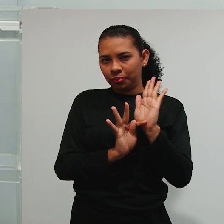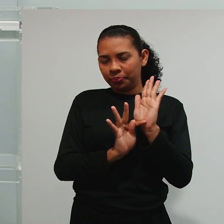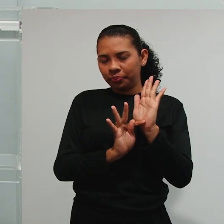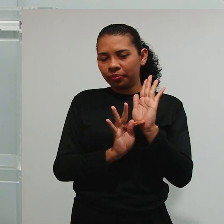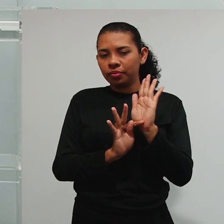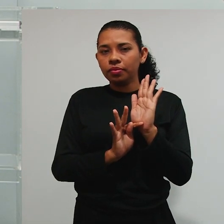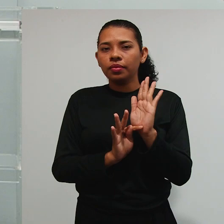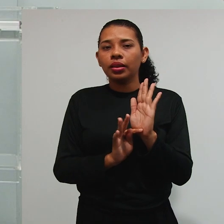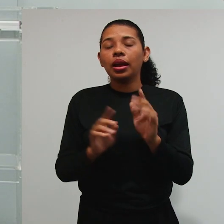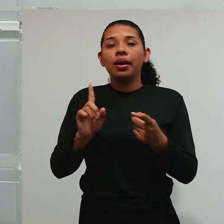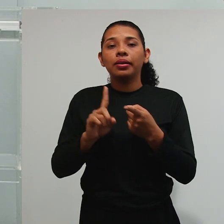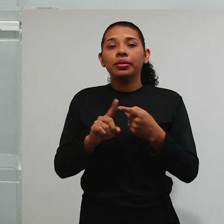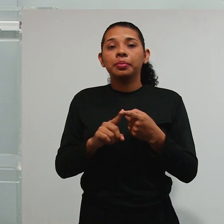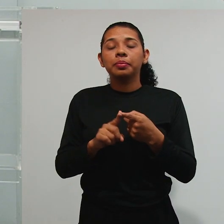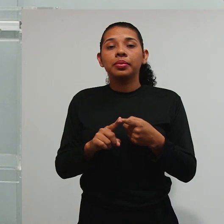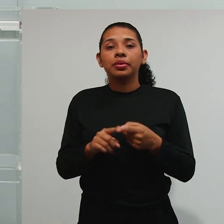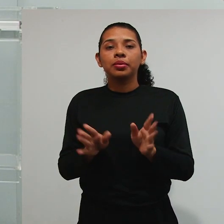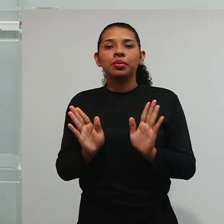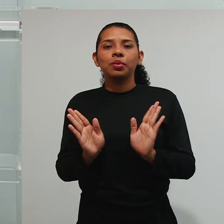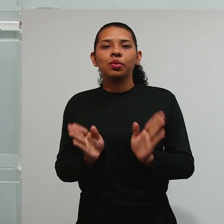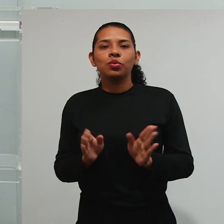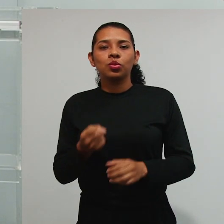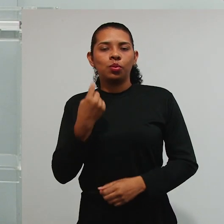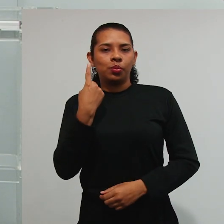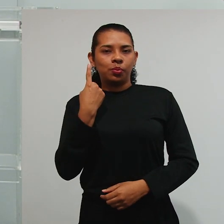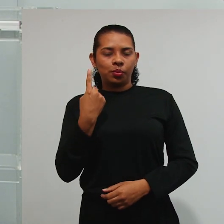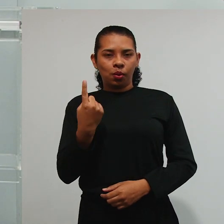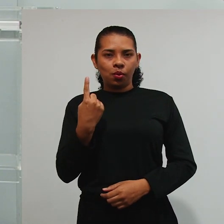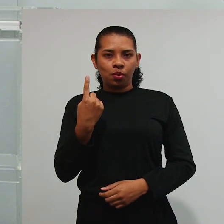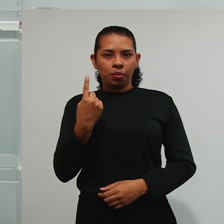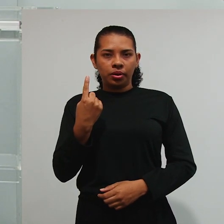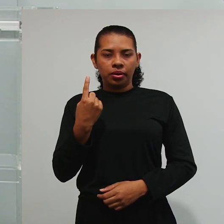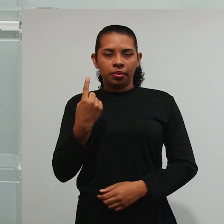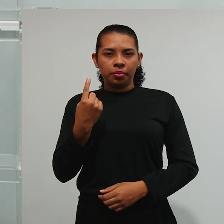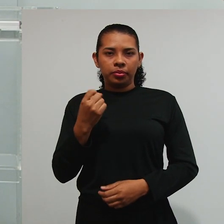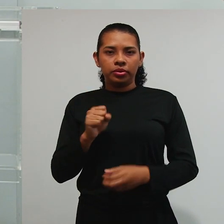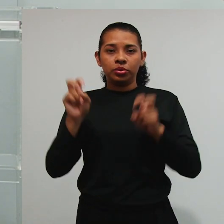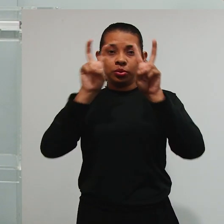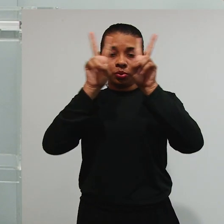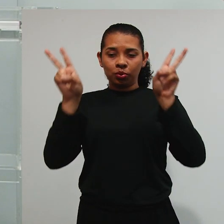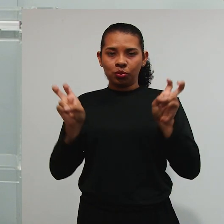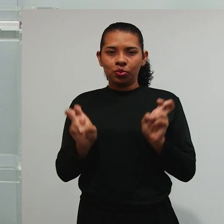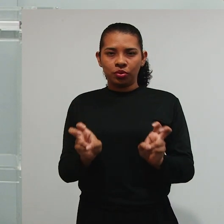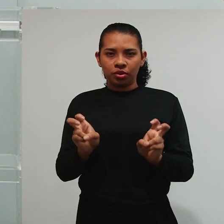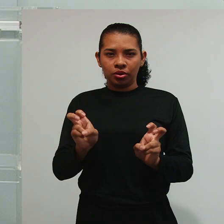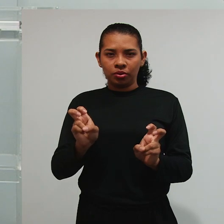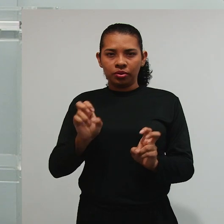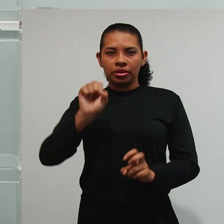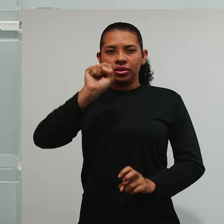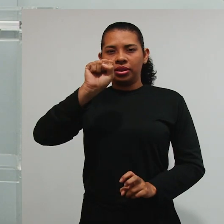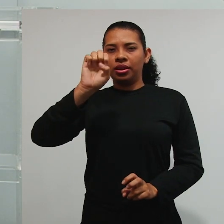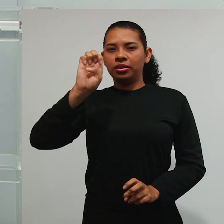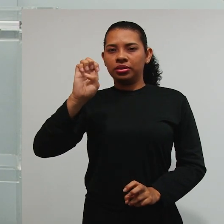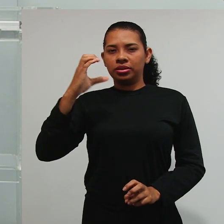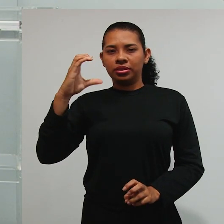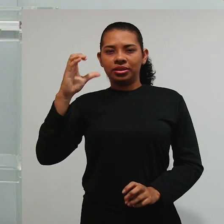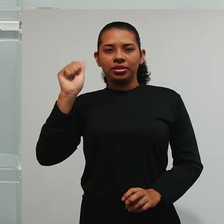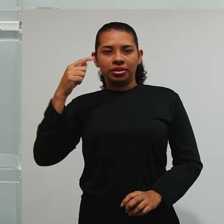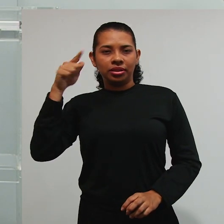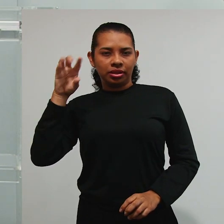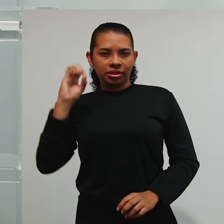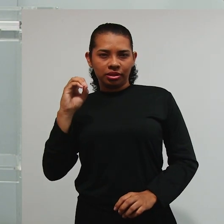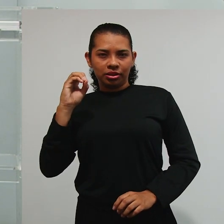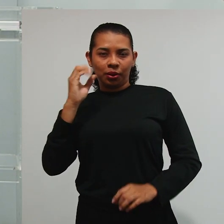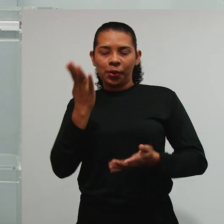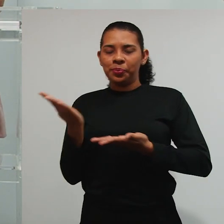formatação geral. E uma das formatações gerais são os títulos e as sessões. Tá? Então, vamos acompanhar aqui